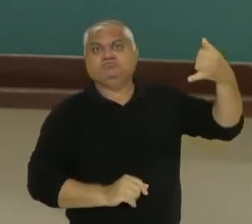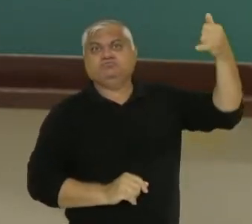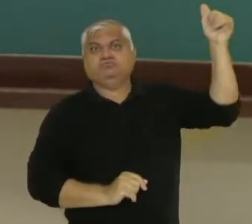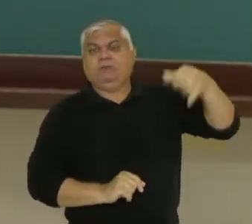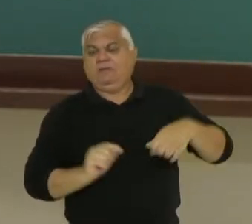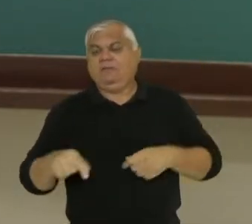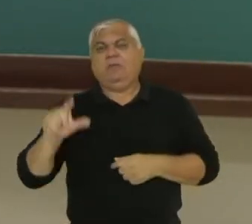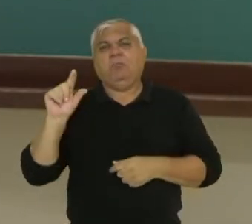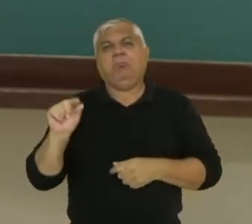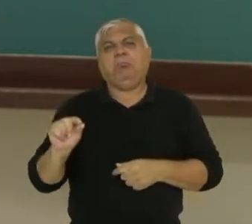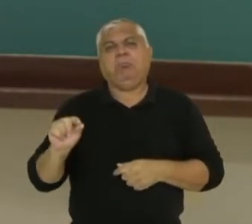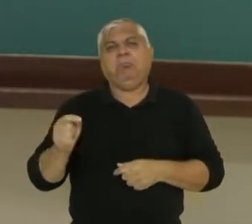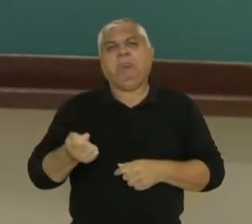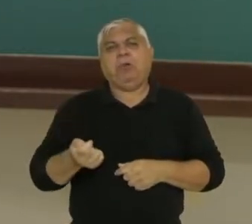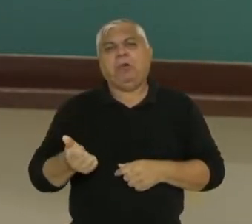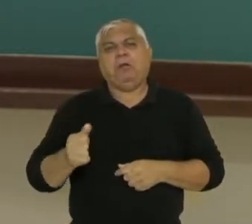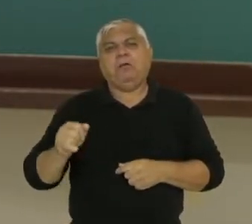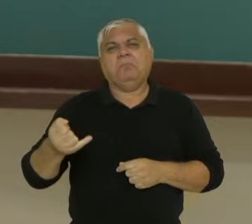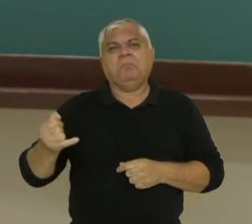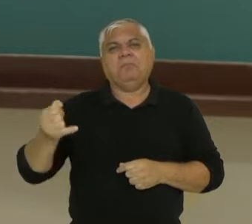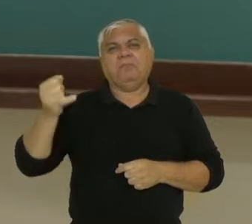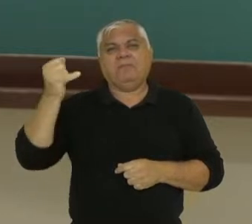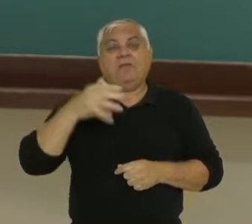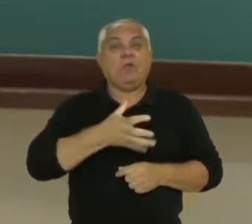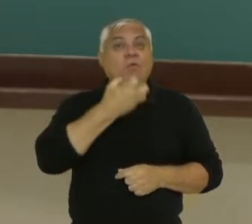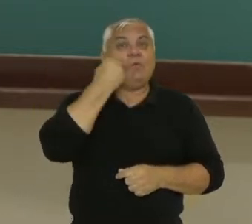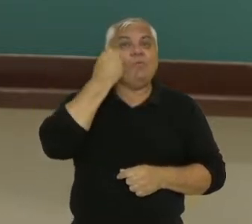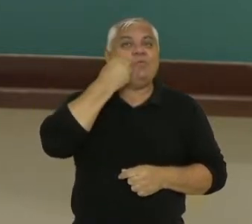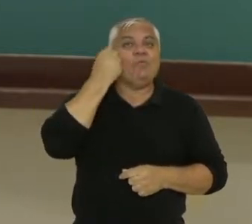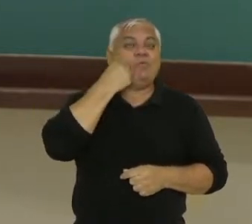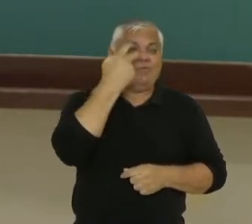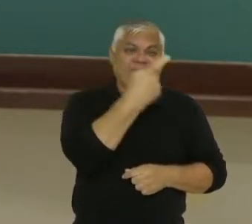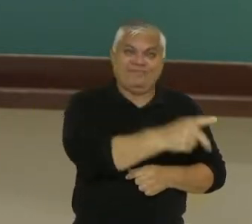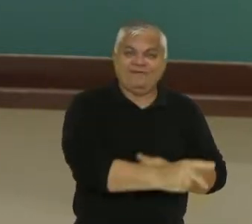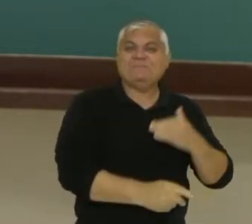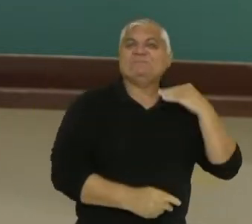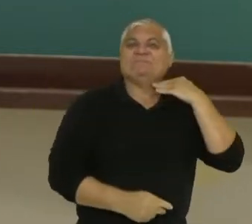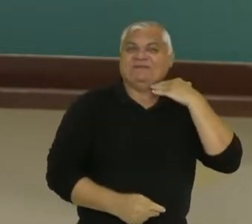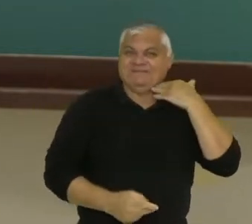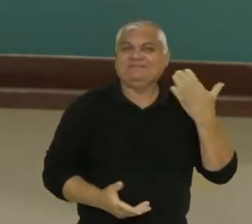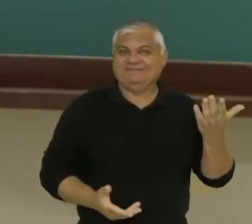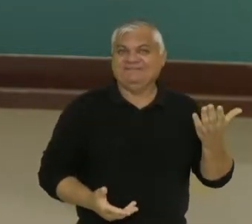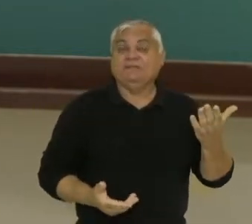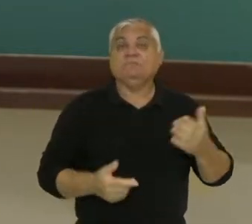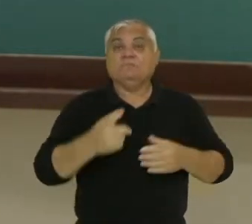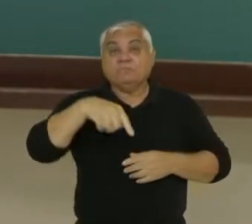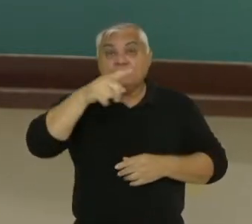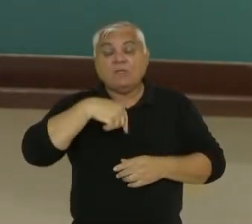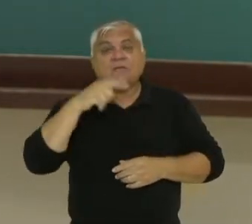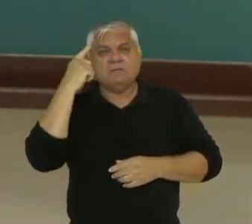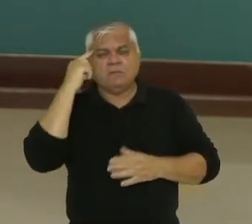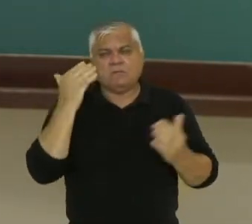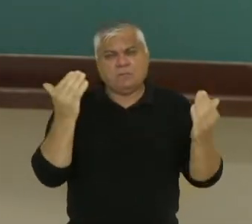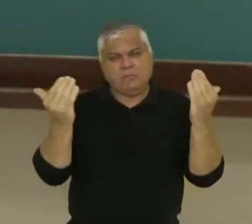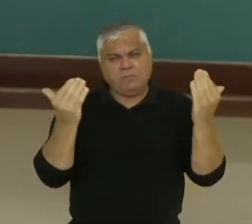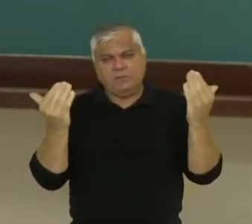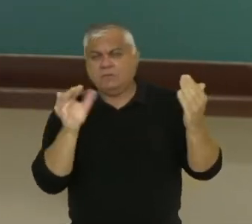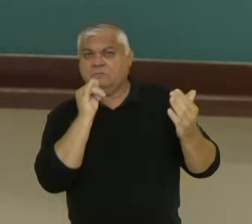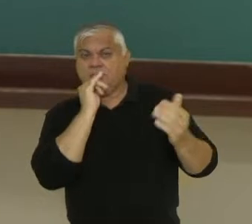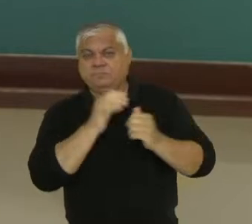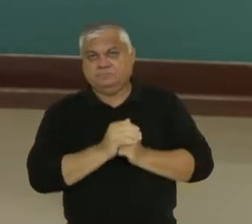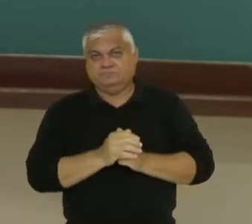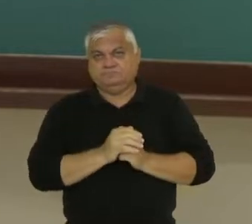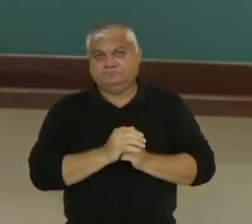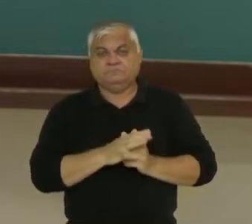ser exatamente os lucros bancários que nós temos. Claro que se a gente comparar, por exemplo,